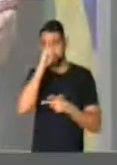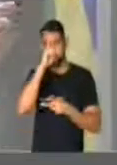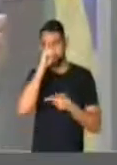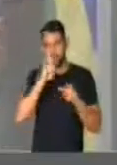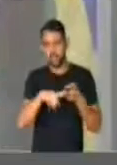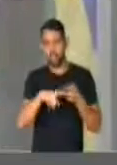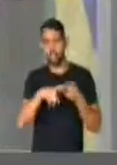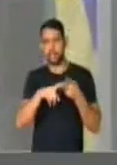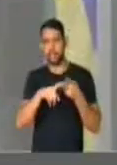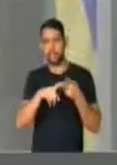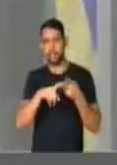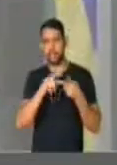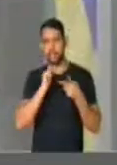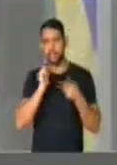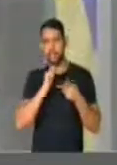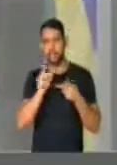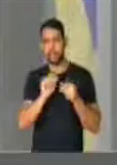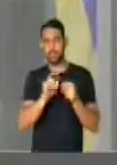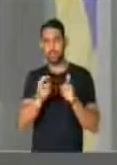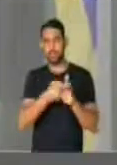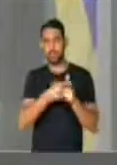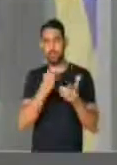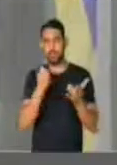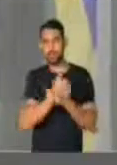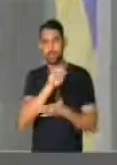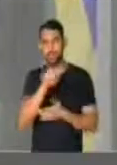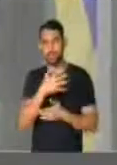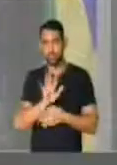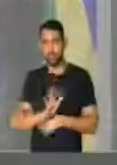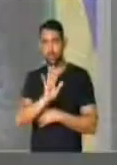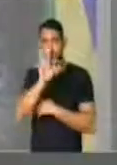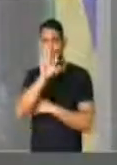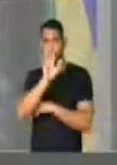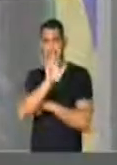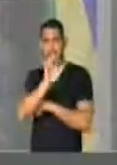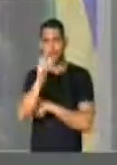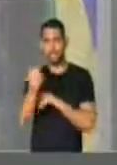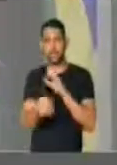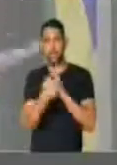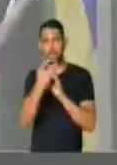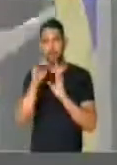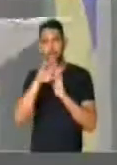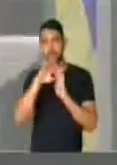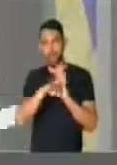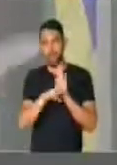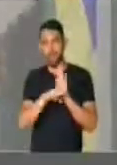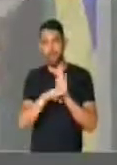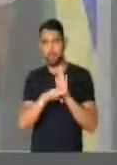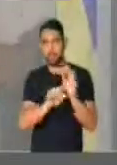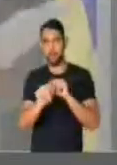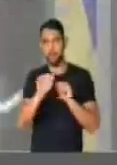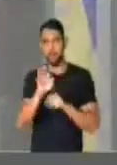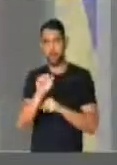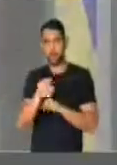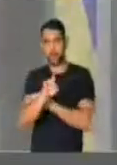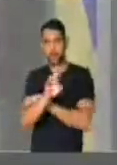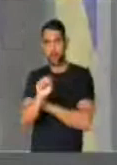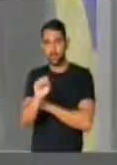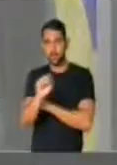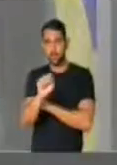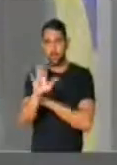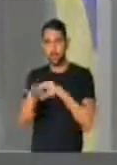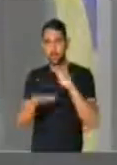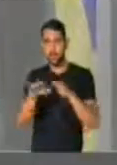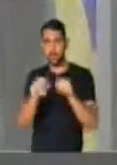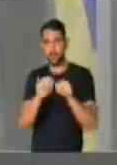hospitais filantrópicos, que estão endividados pagando juro alto. E aqui cria-se um programa para que o BNDES, ao